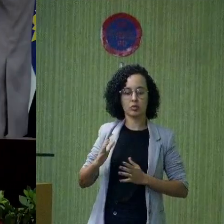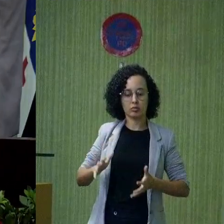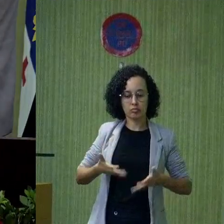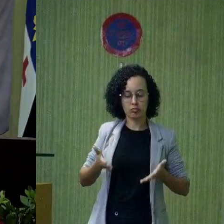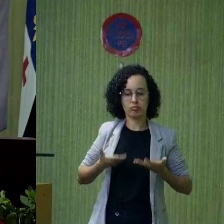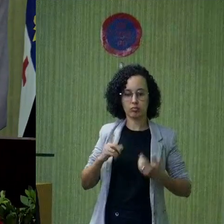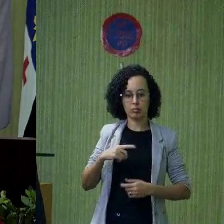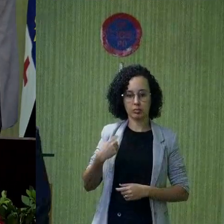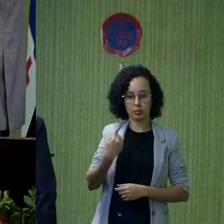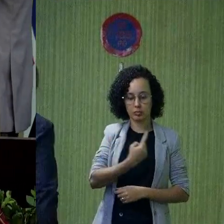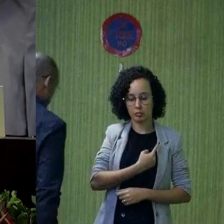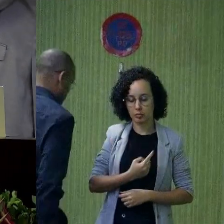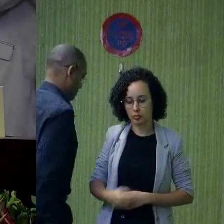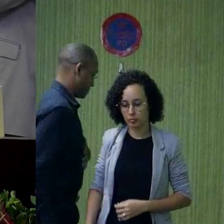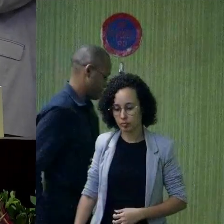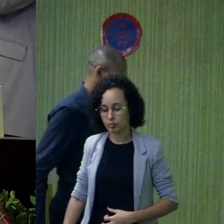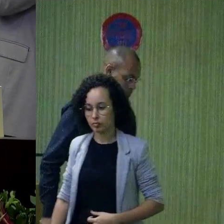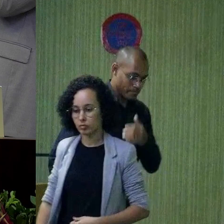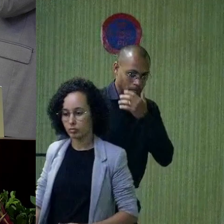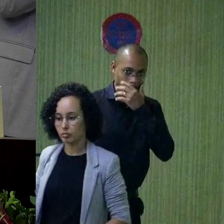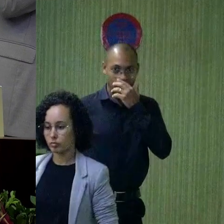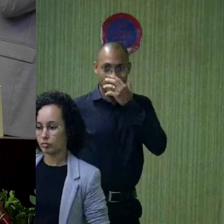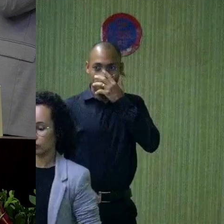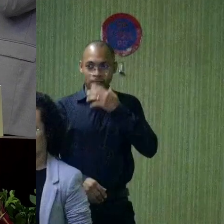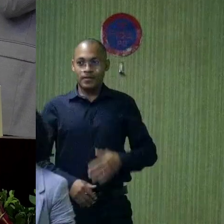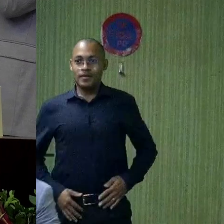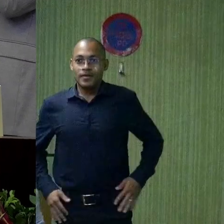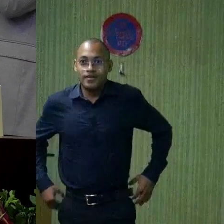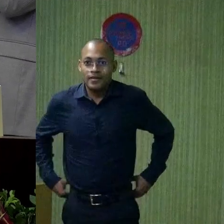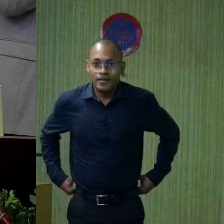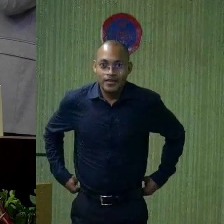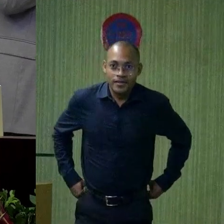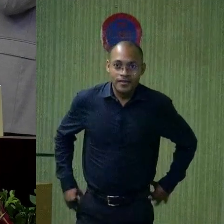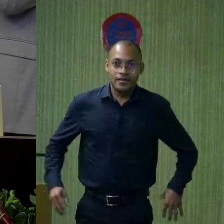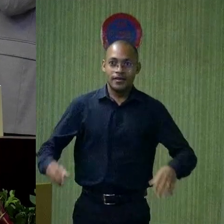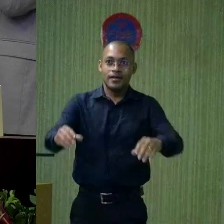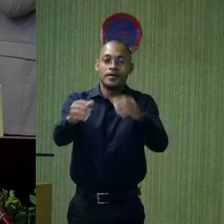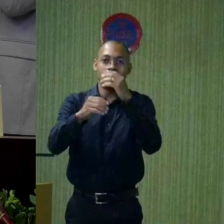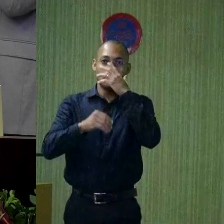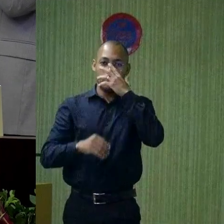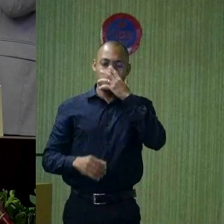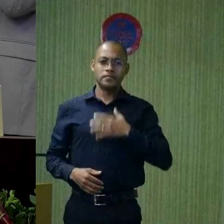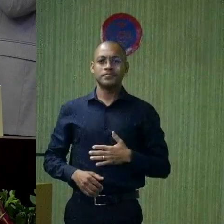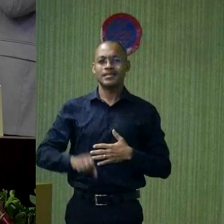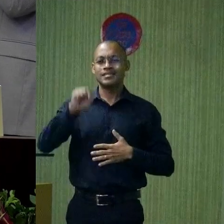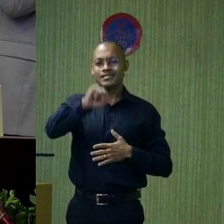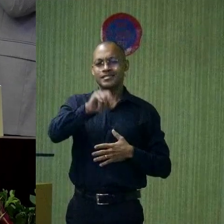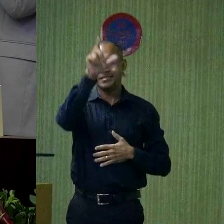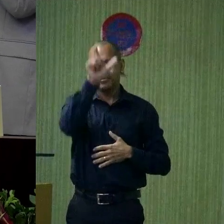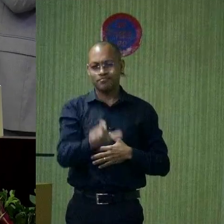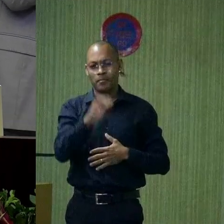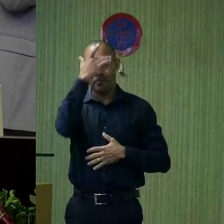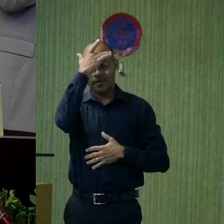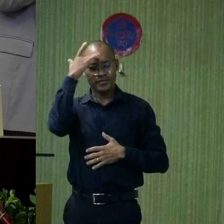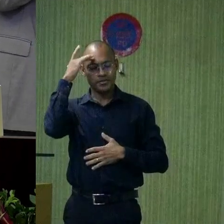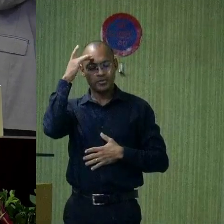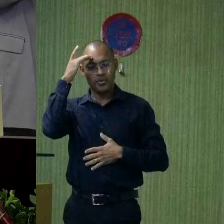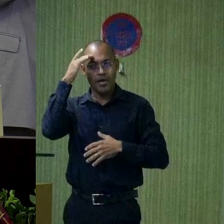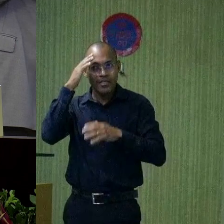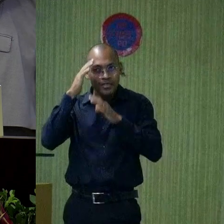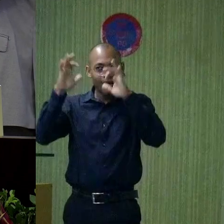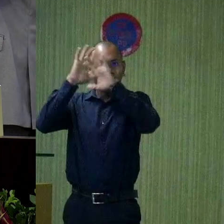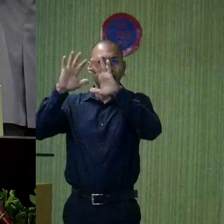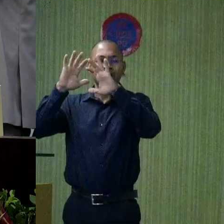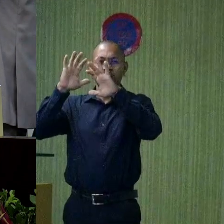gente aí daqueles e daquelas entre nós que pararem com a sua capacidade de sonhar